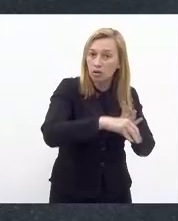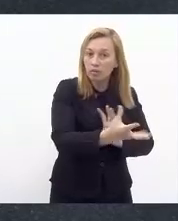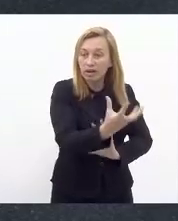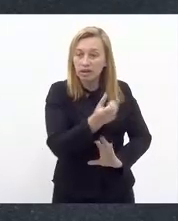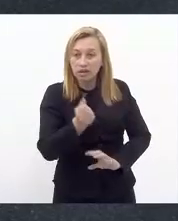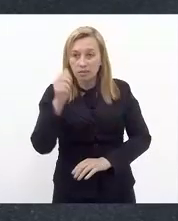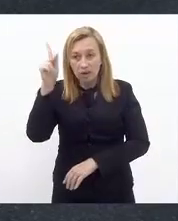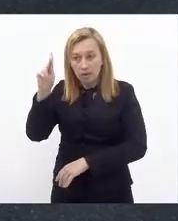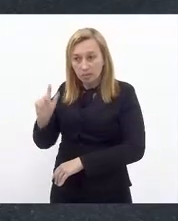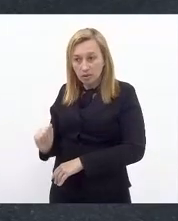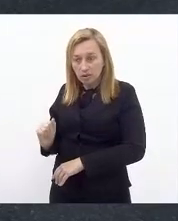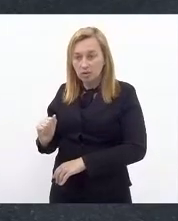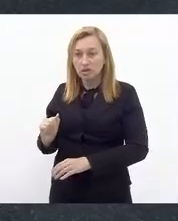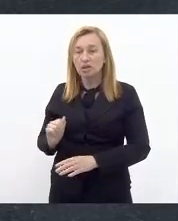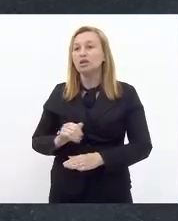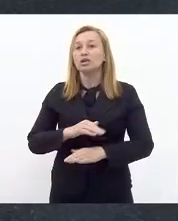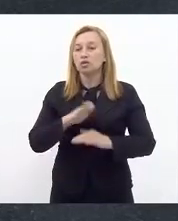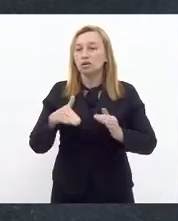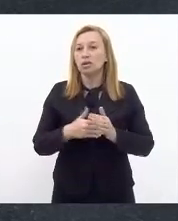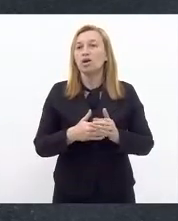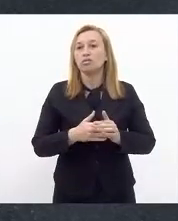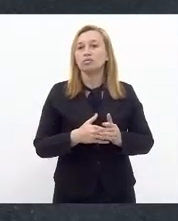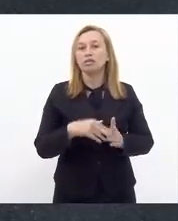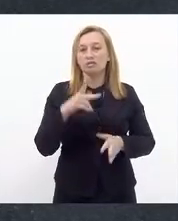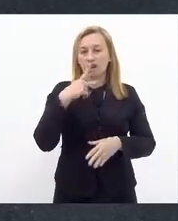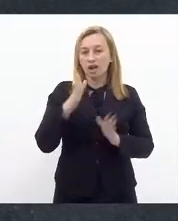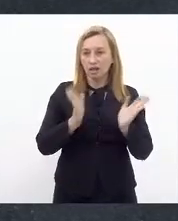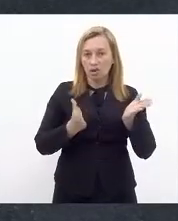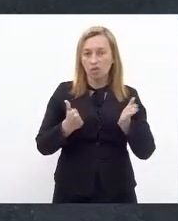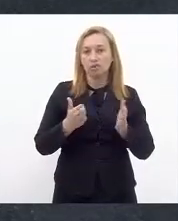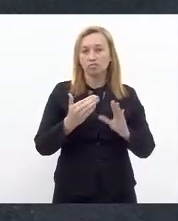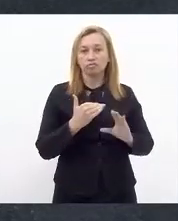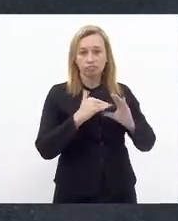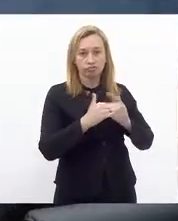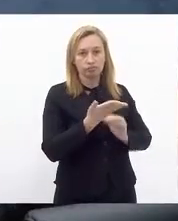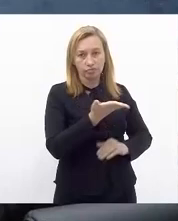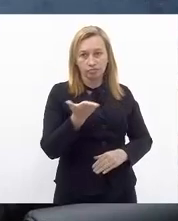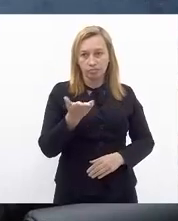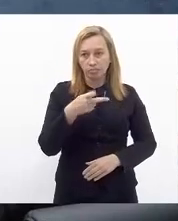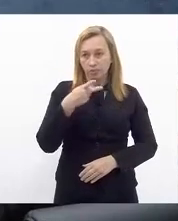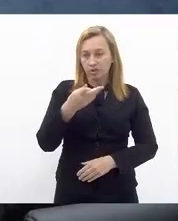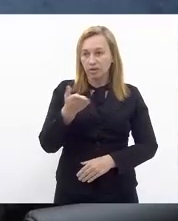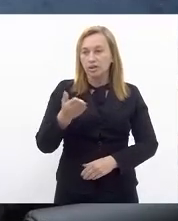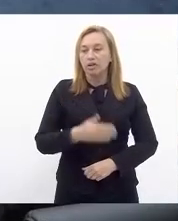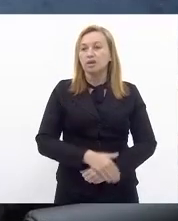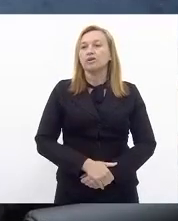aposentadoria integral tá sendo colocada agora por isso que eu tô passando agora